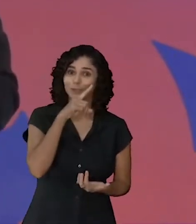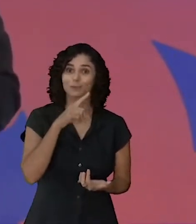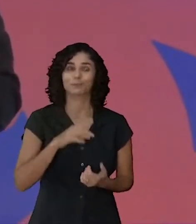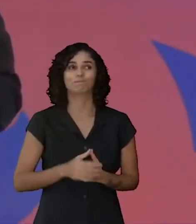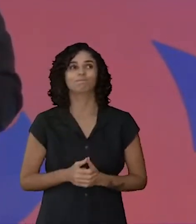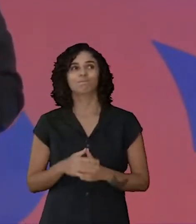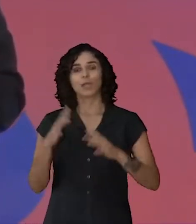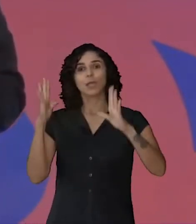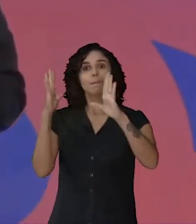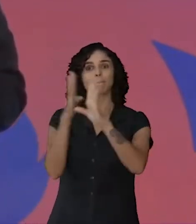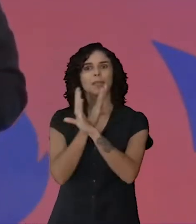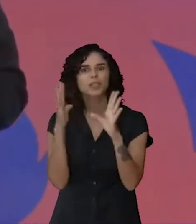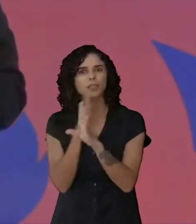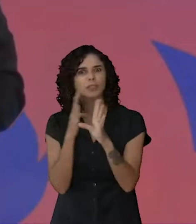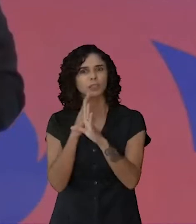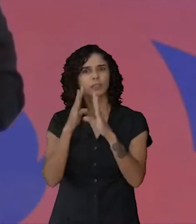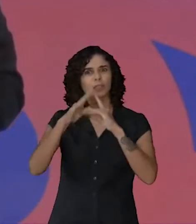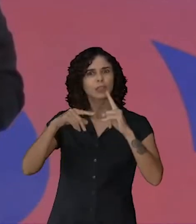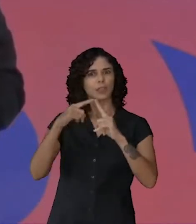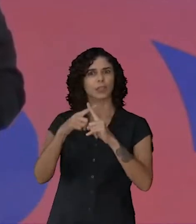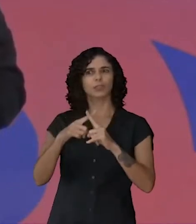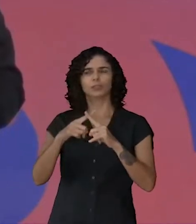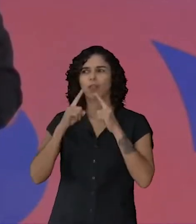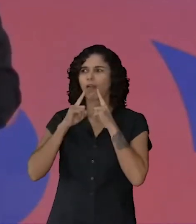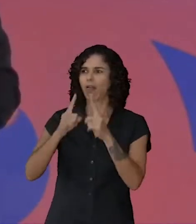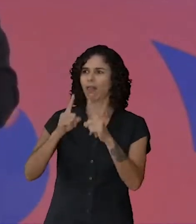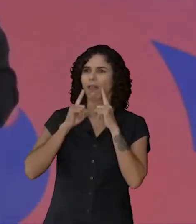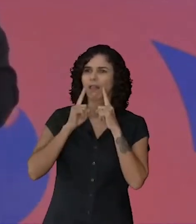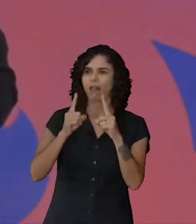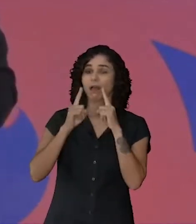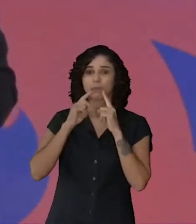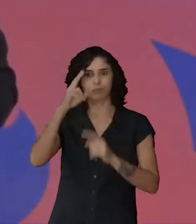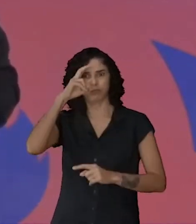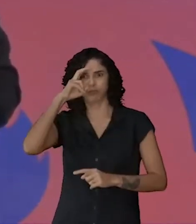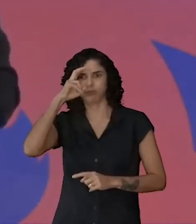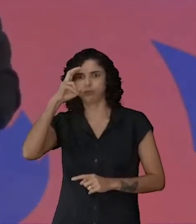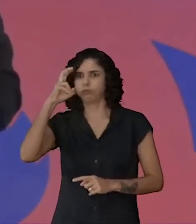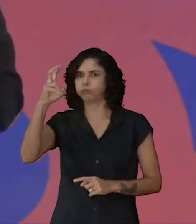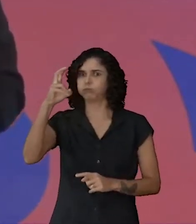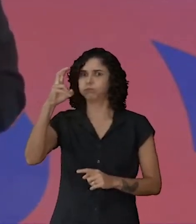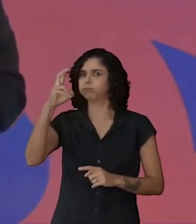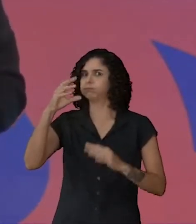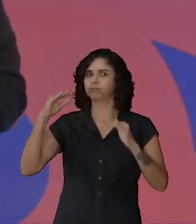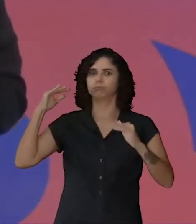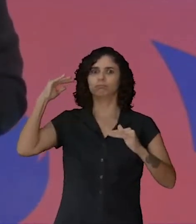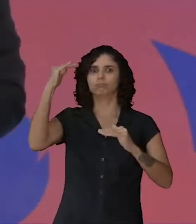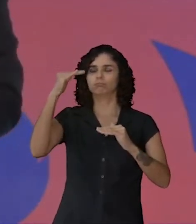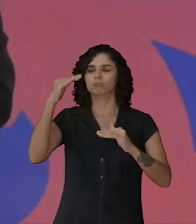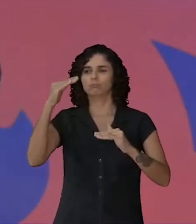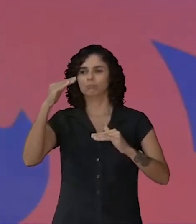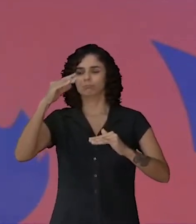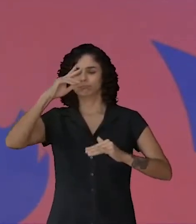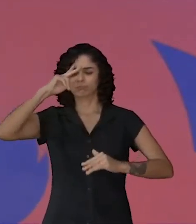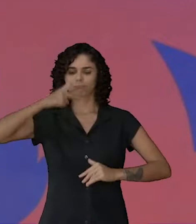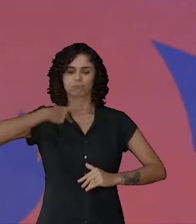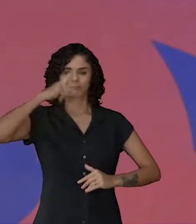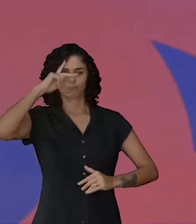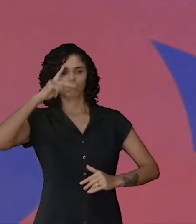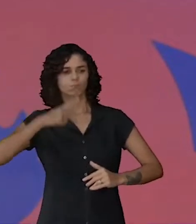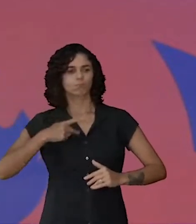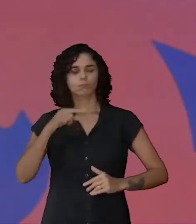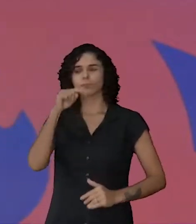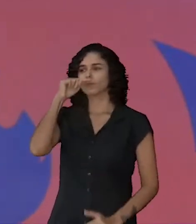perseguidor da igreja, rabugento, muito inteligente, então muito autossuficiente,